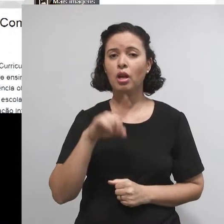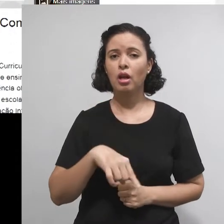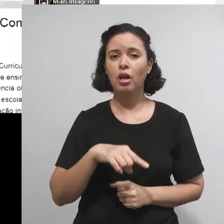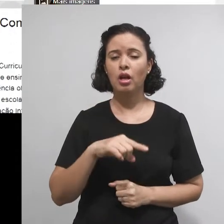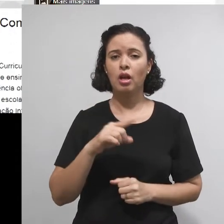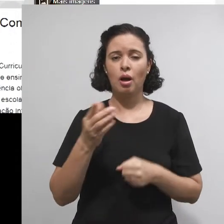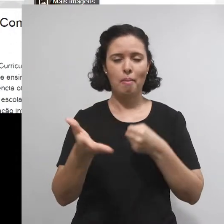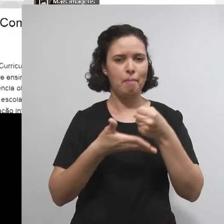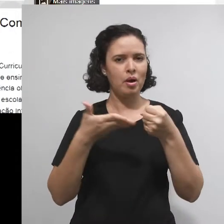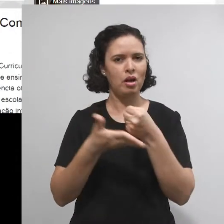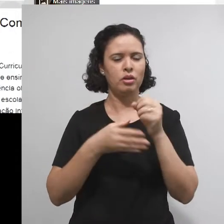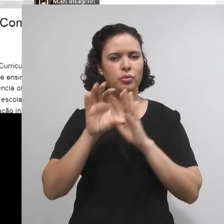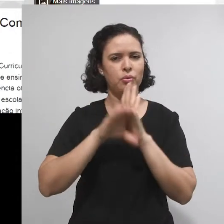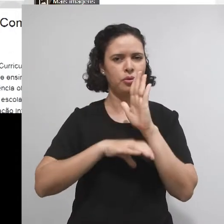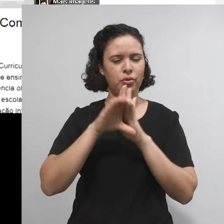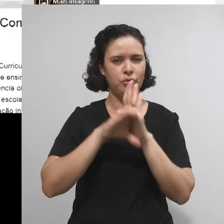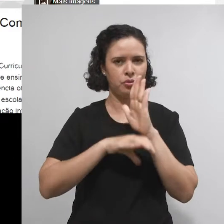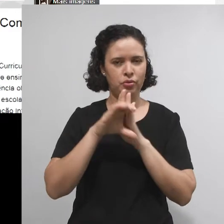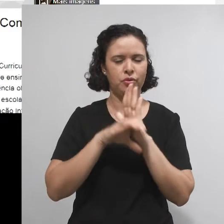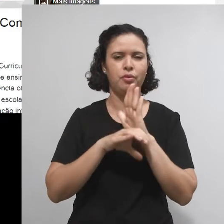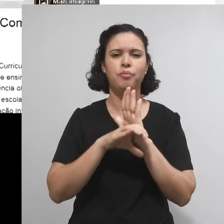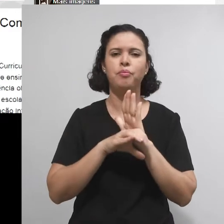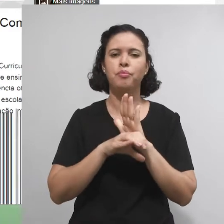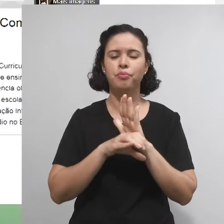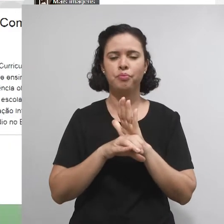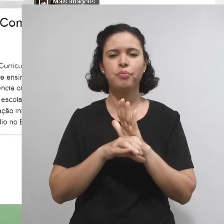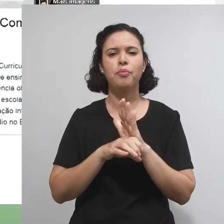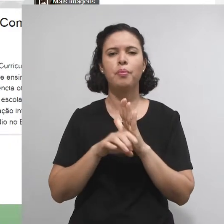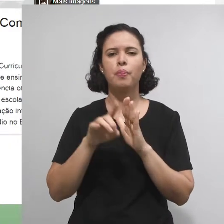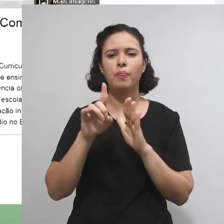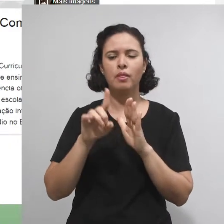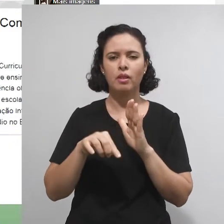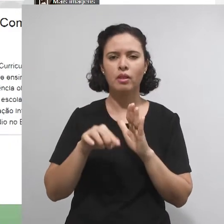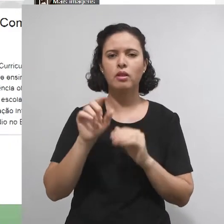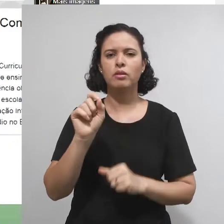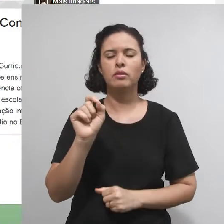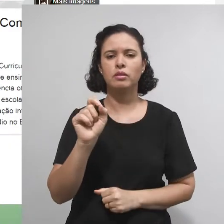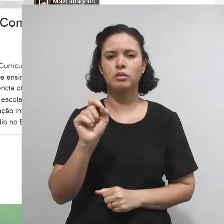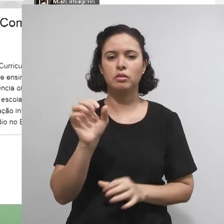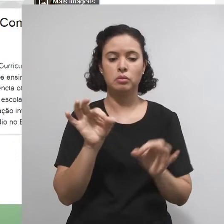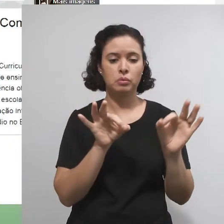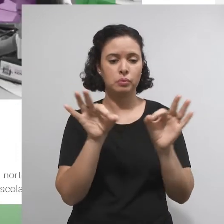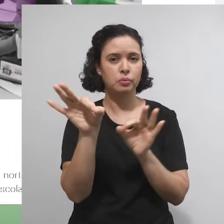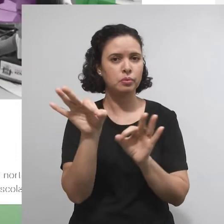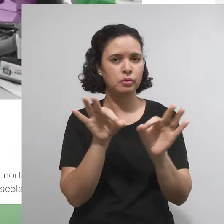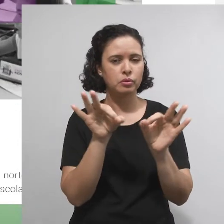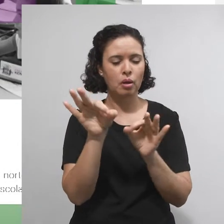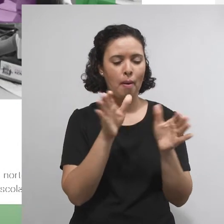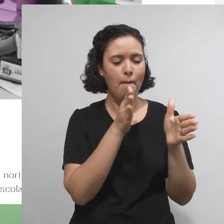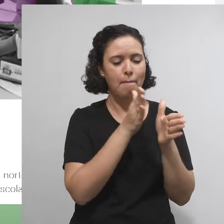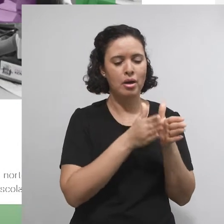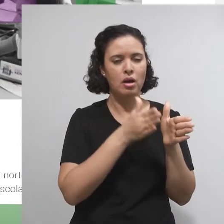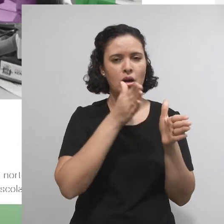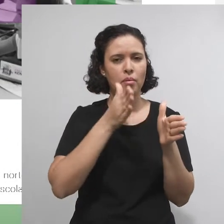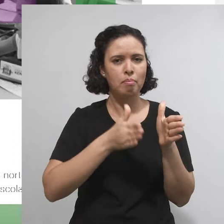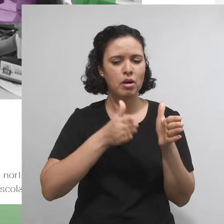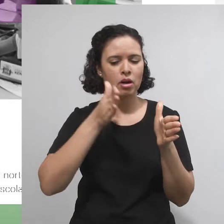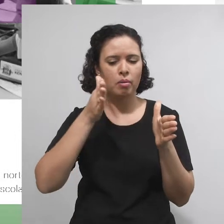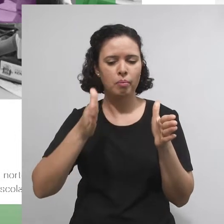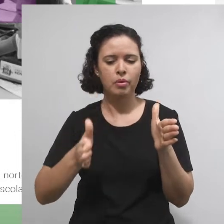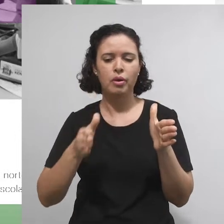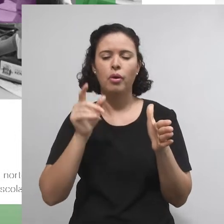nossa base curricular, certo? A base curricular, ela foi organizada de